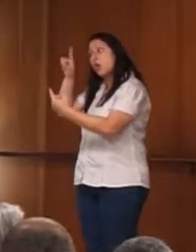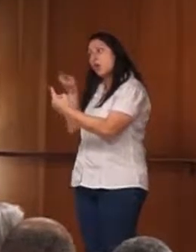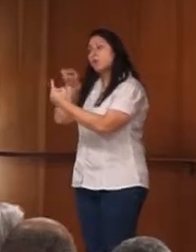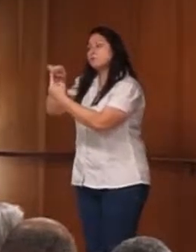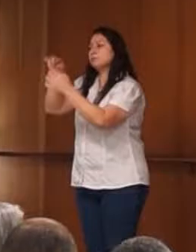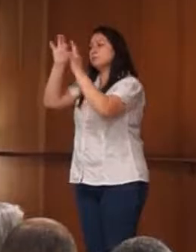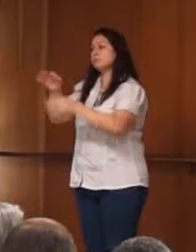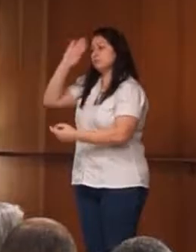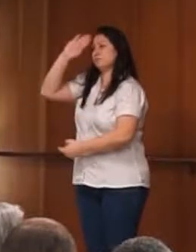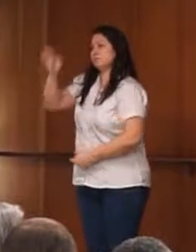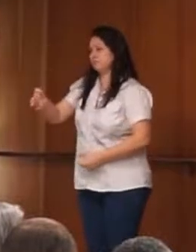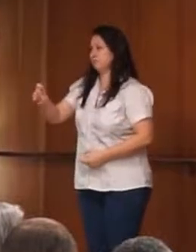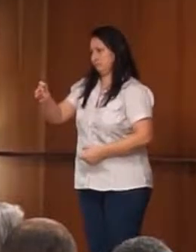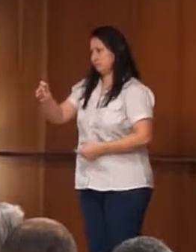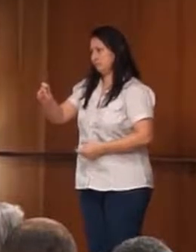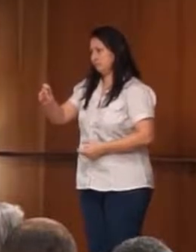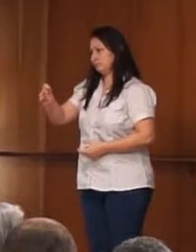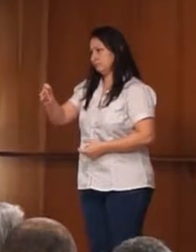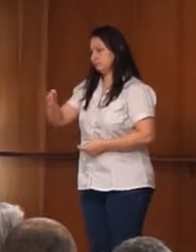objetiva